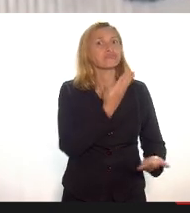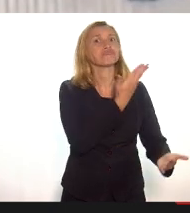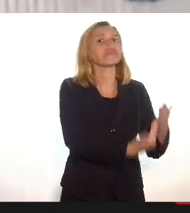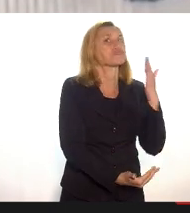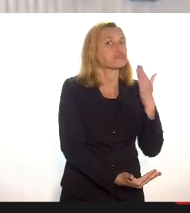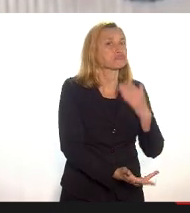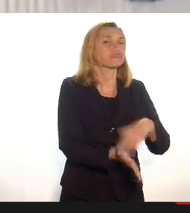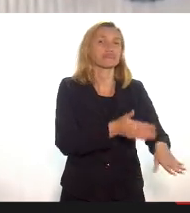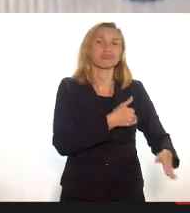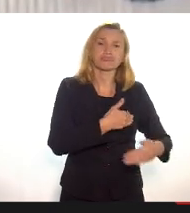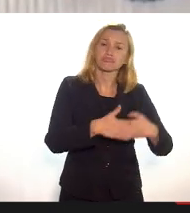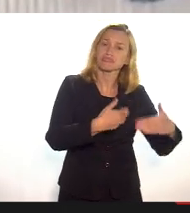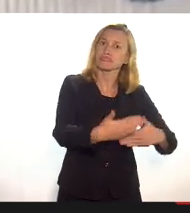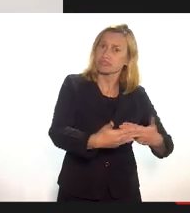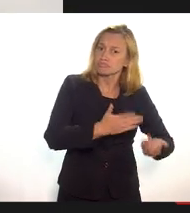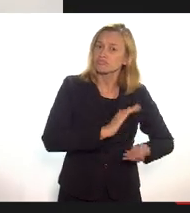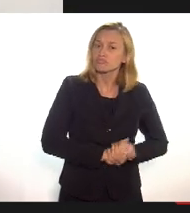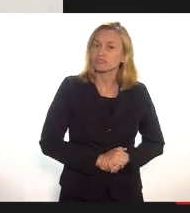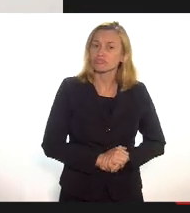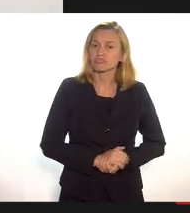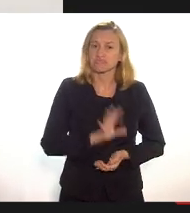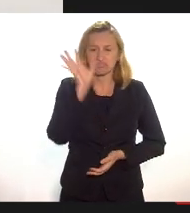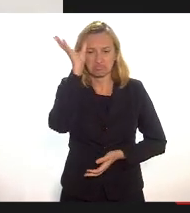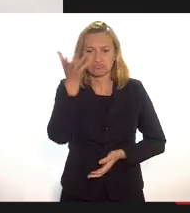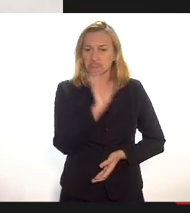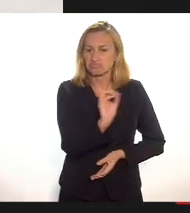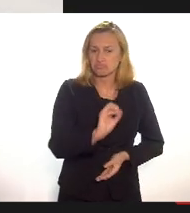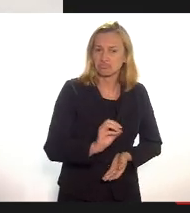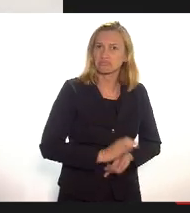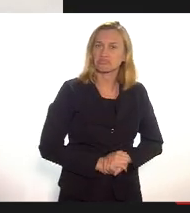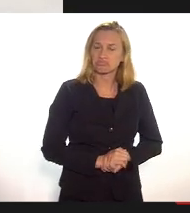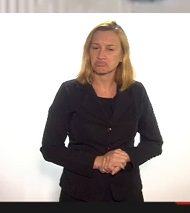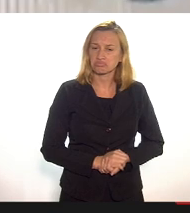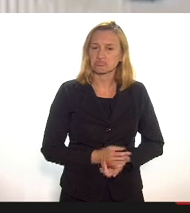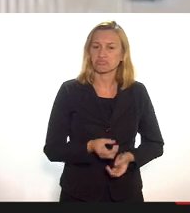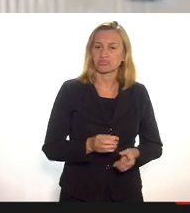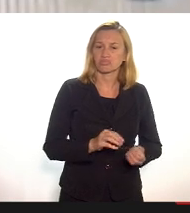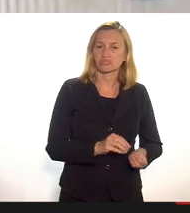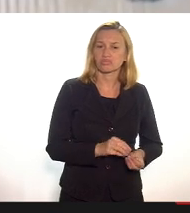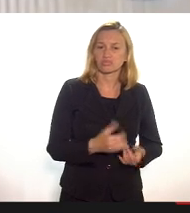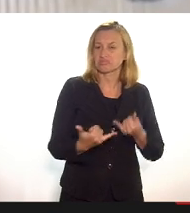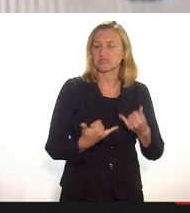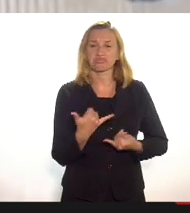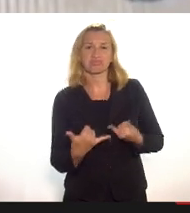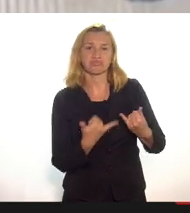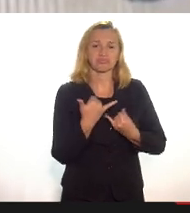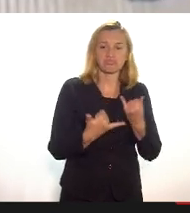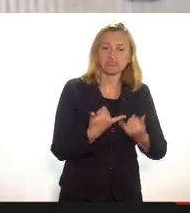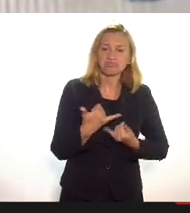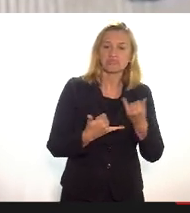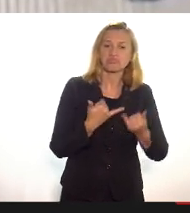perdidas nesse processo, enquanto não se resolve. Fica esse jogo, né,